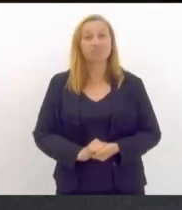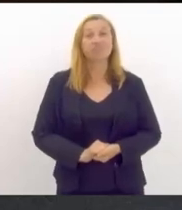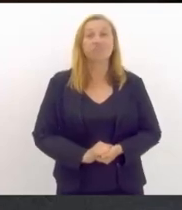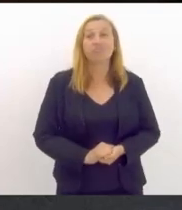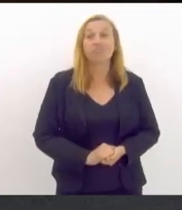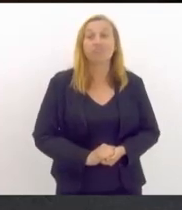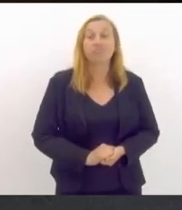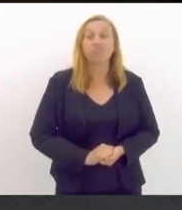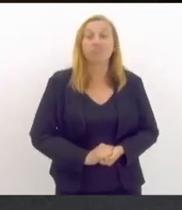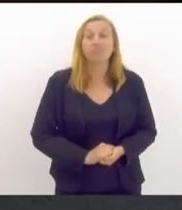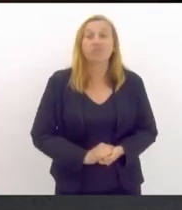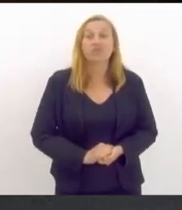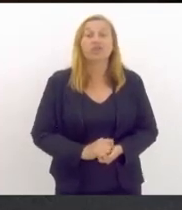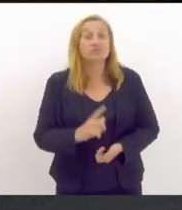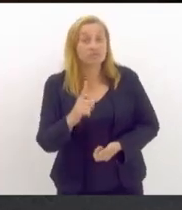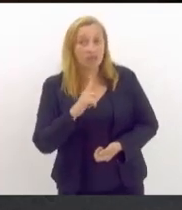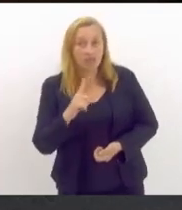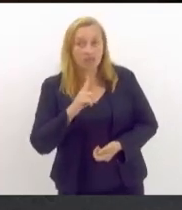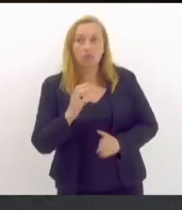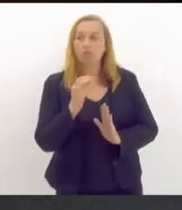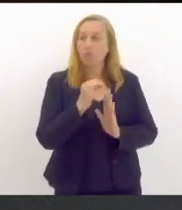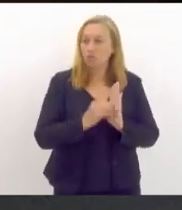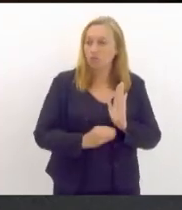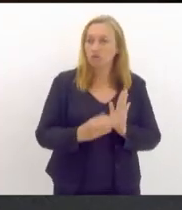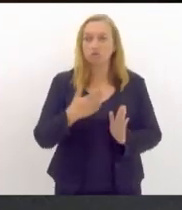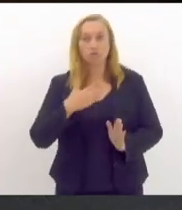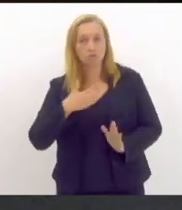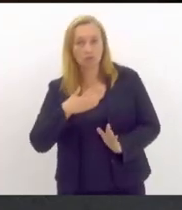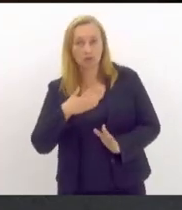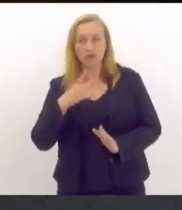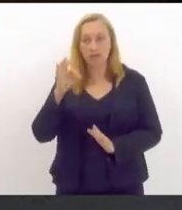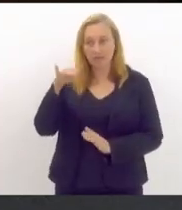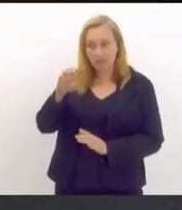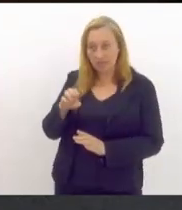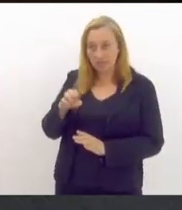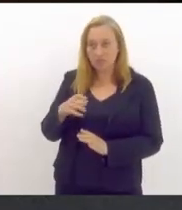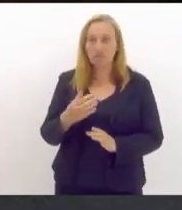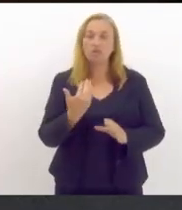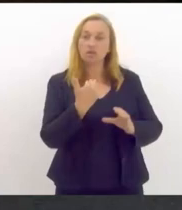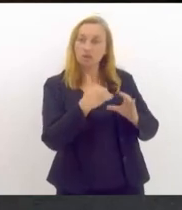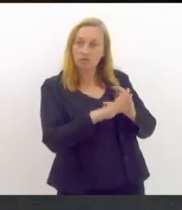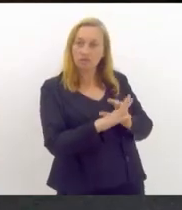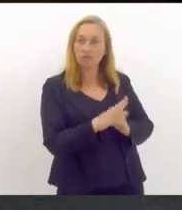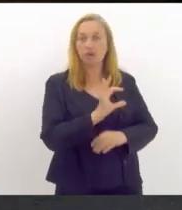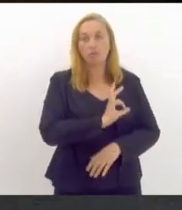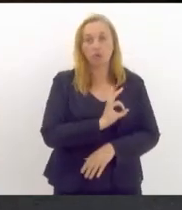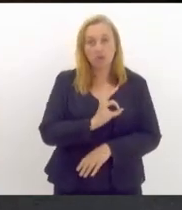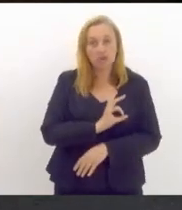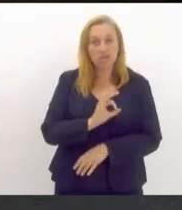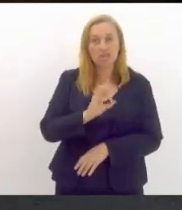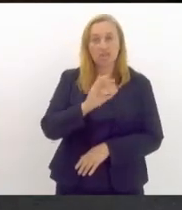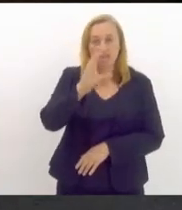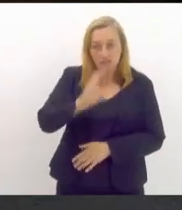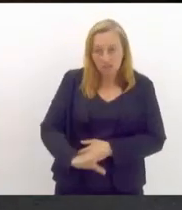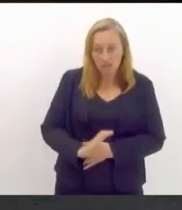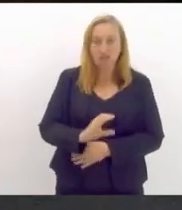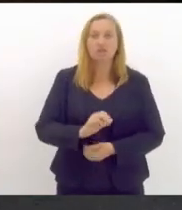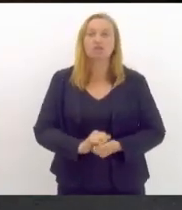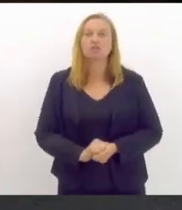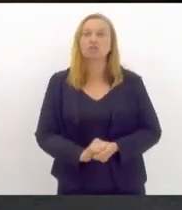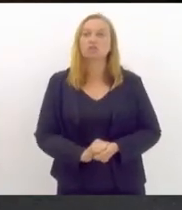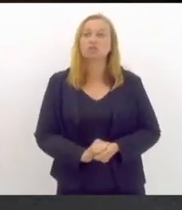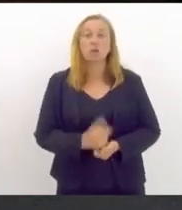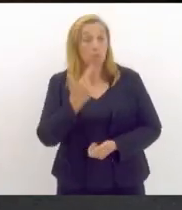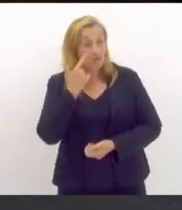tem é ofícios do meu gabinete que eu viciei a polícia civil para que adotasse os procedimentos legais